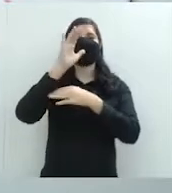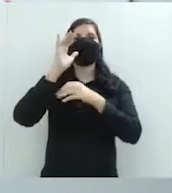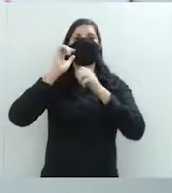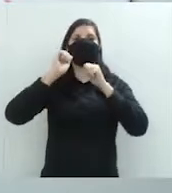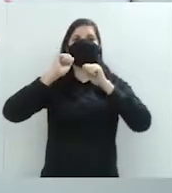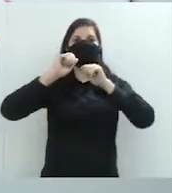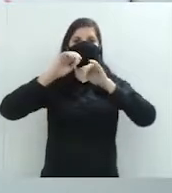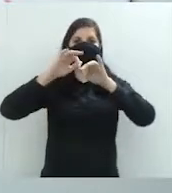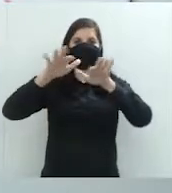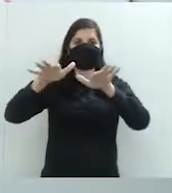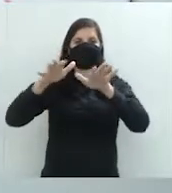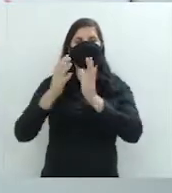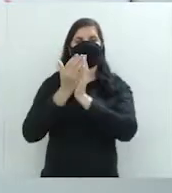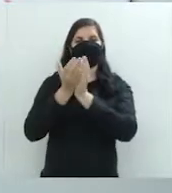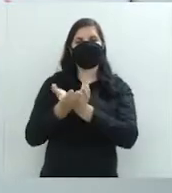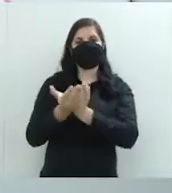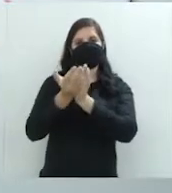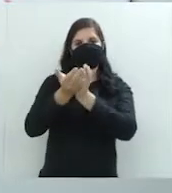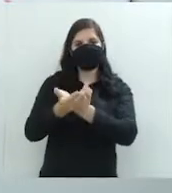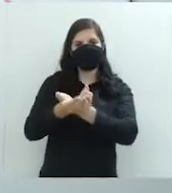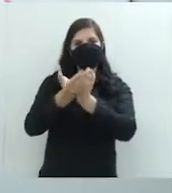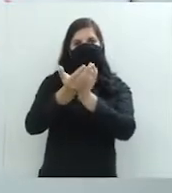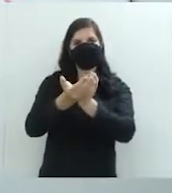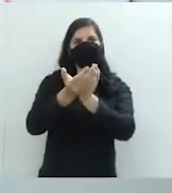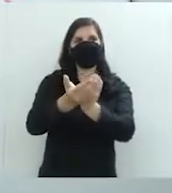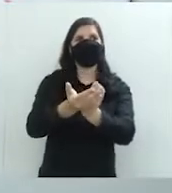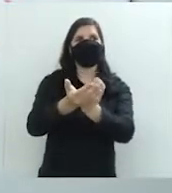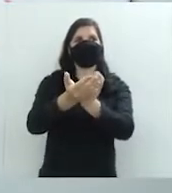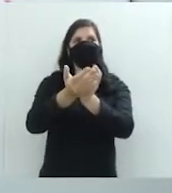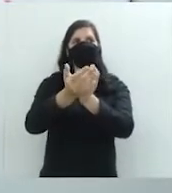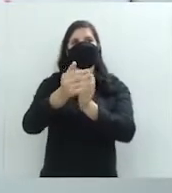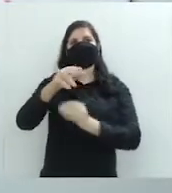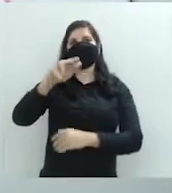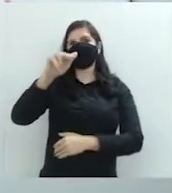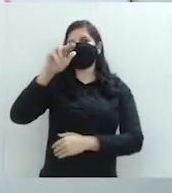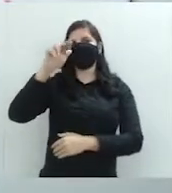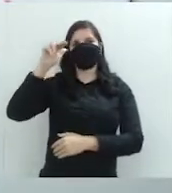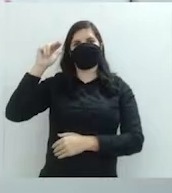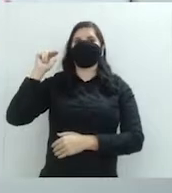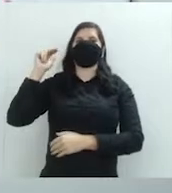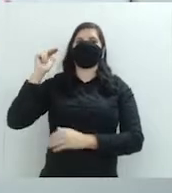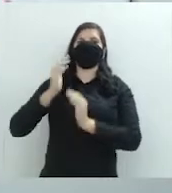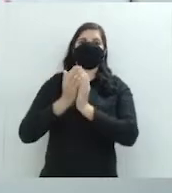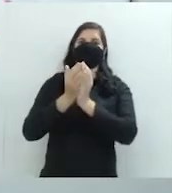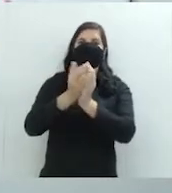por mares nunca antes navegados,